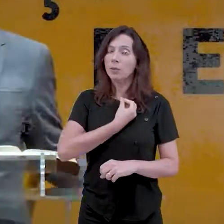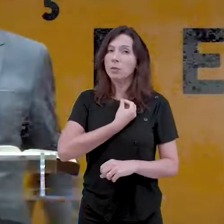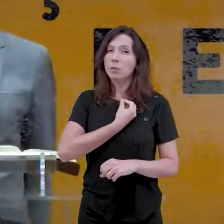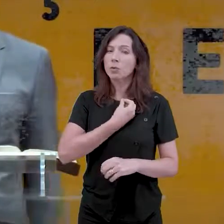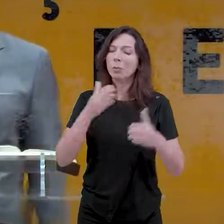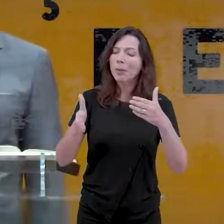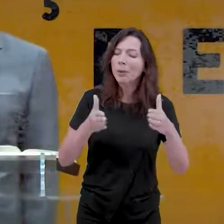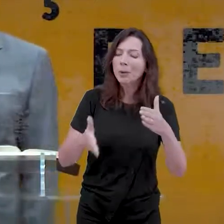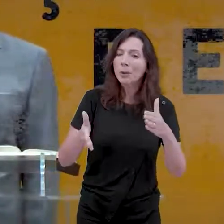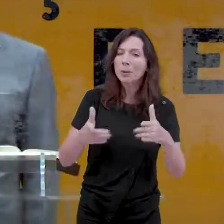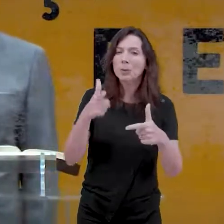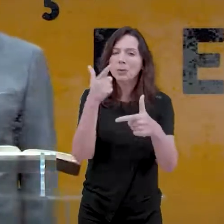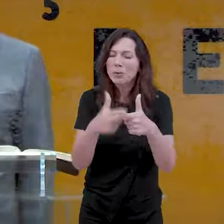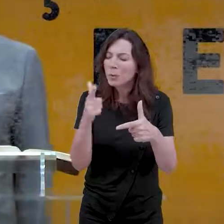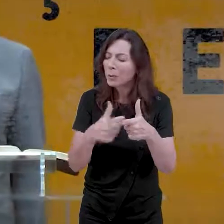adversidades.